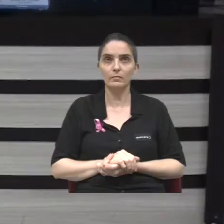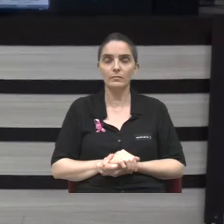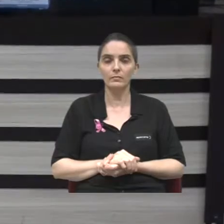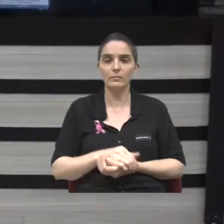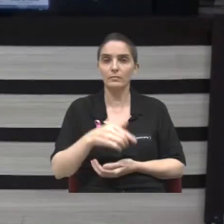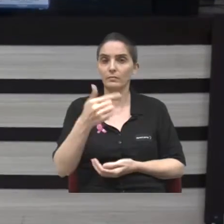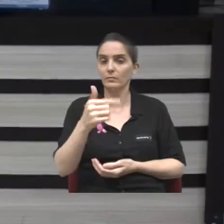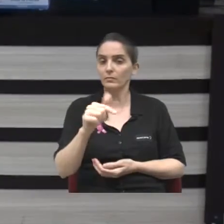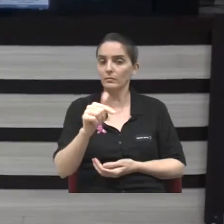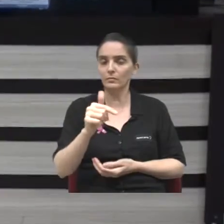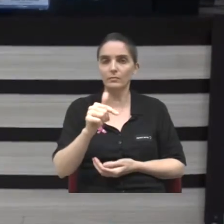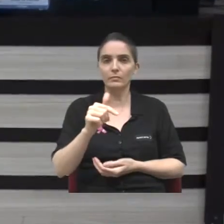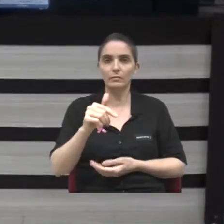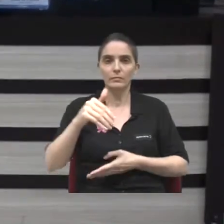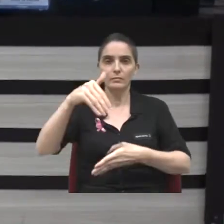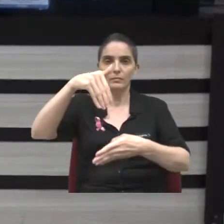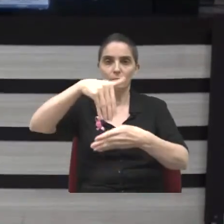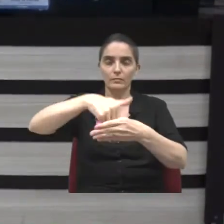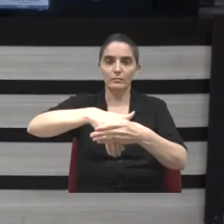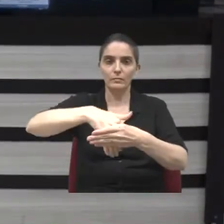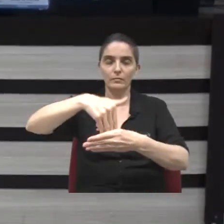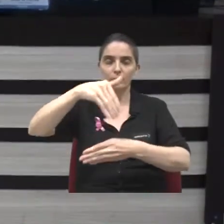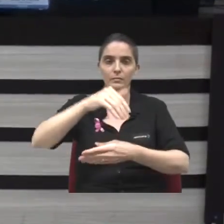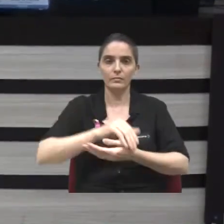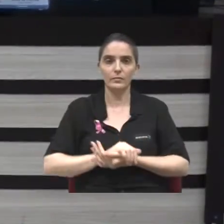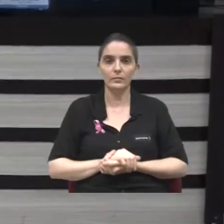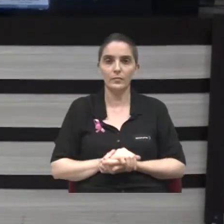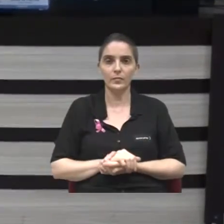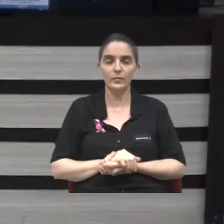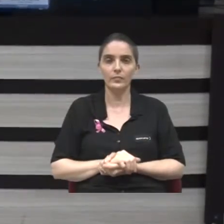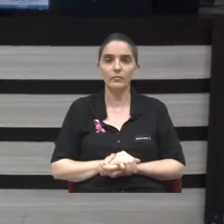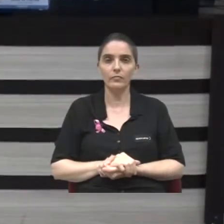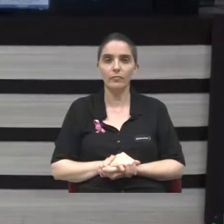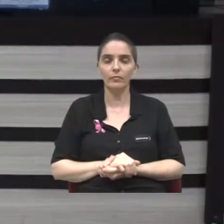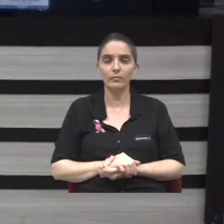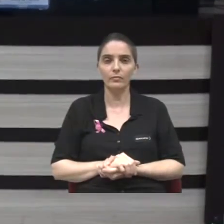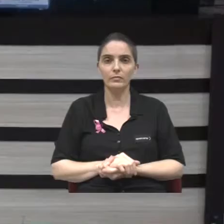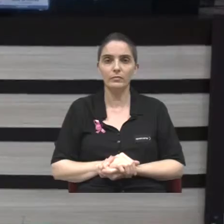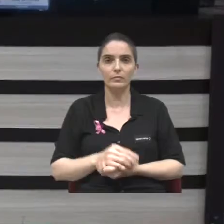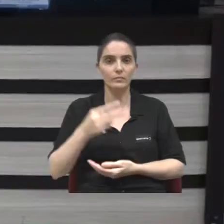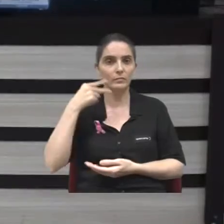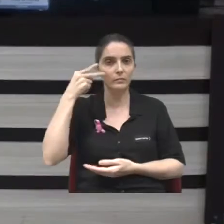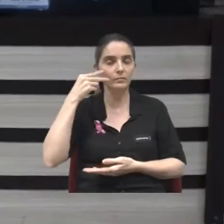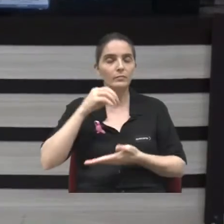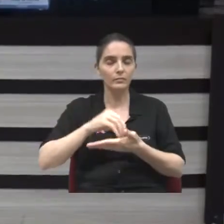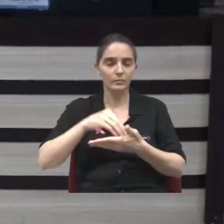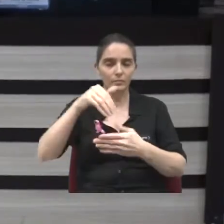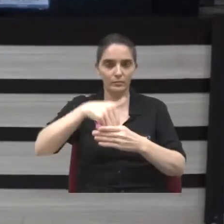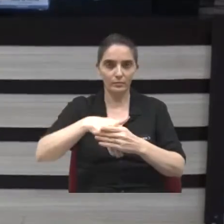Não havendo, vai à votação. Senhores vereadores, registrem o voto.